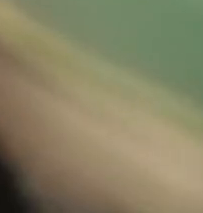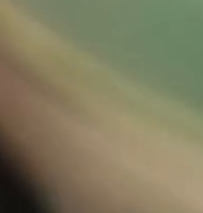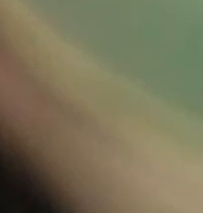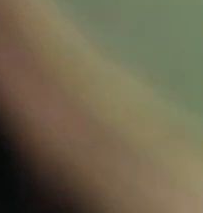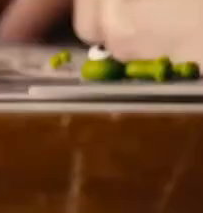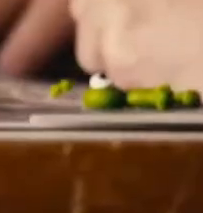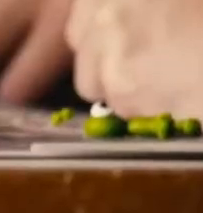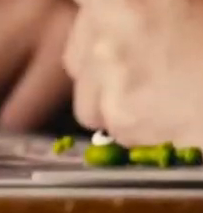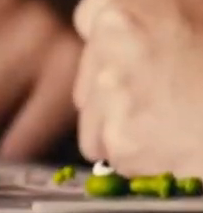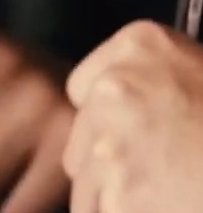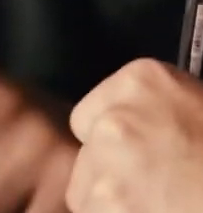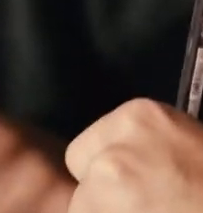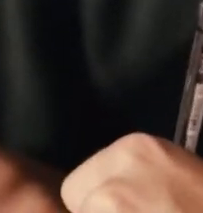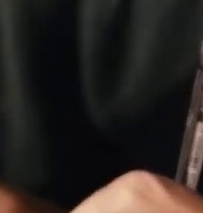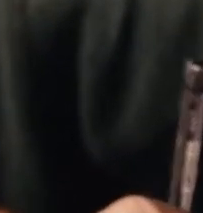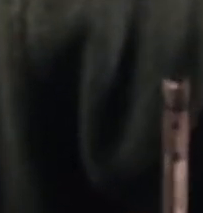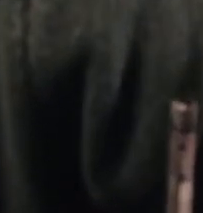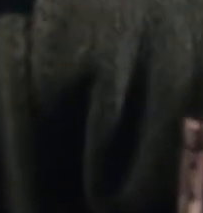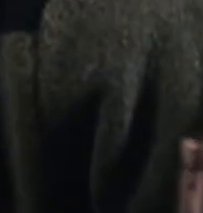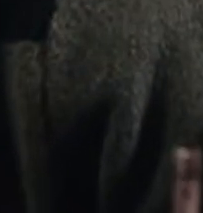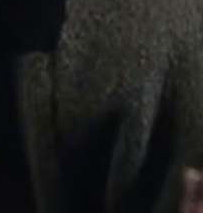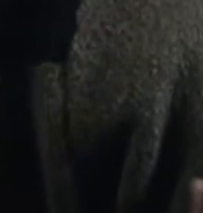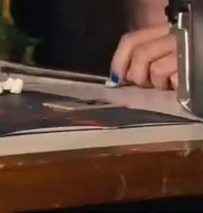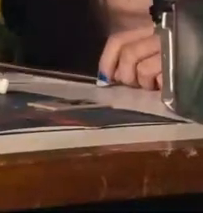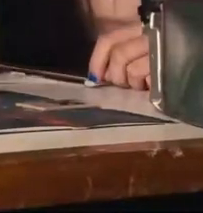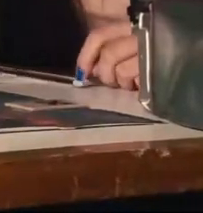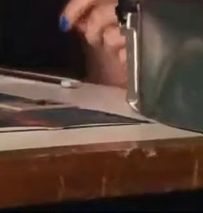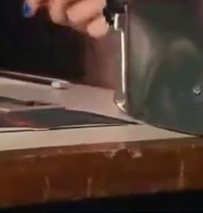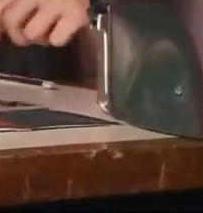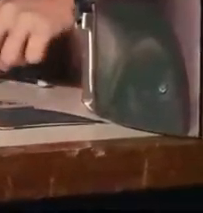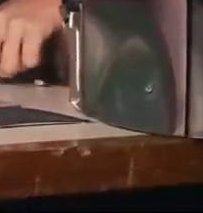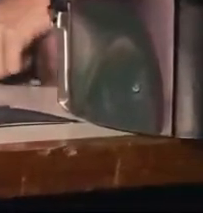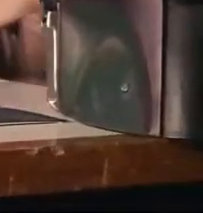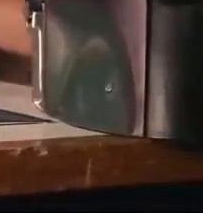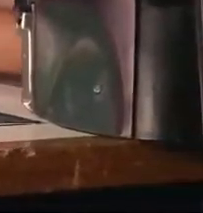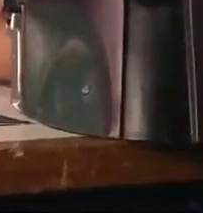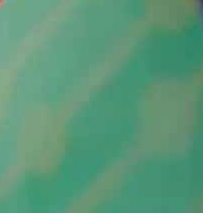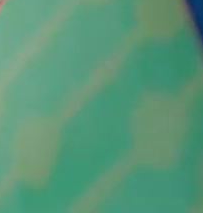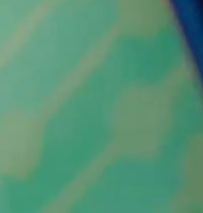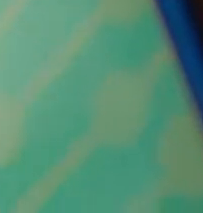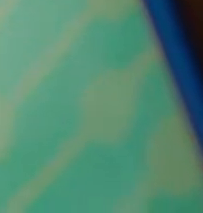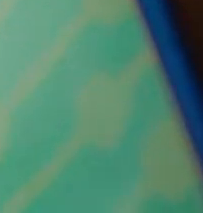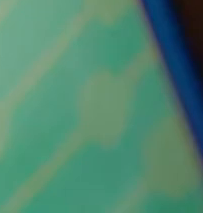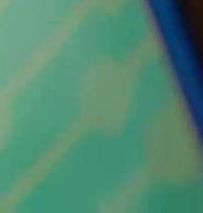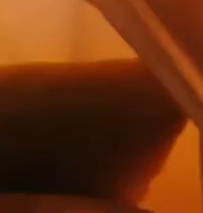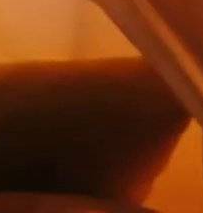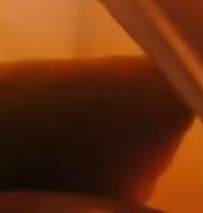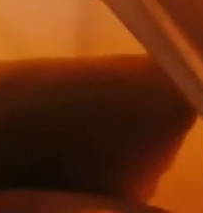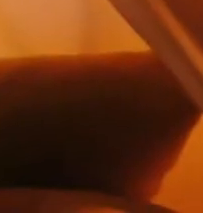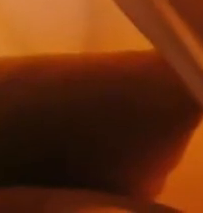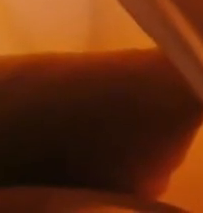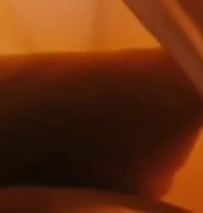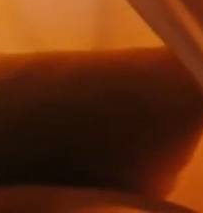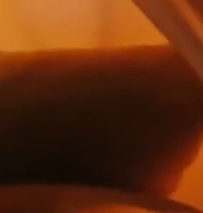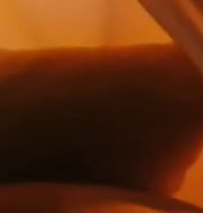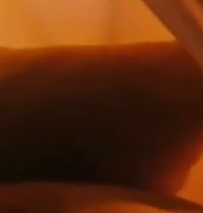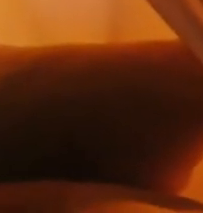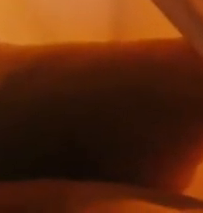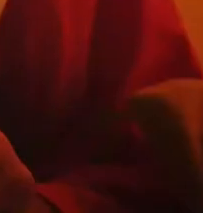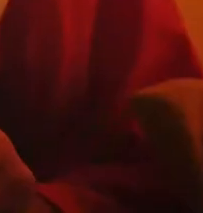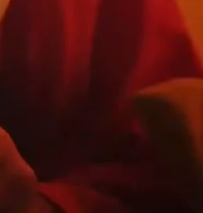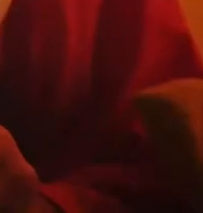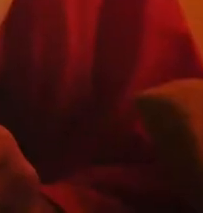numa jornada compartilhada com o infinito as possibilidades de transformar a imaginação de todos em experiências